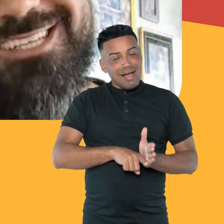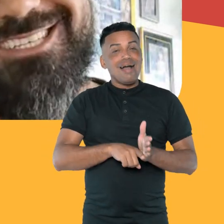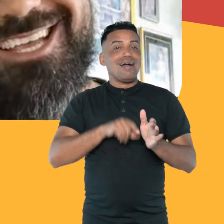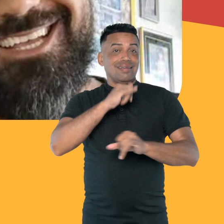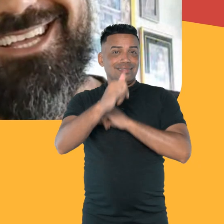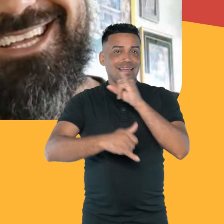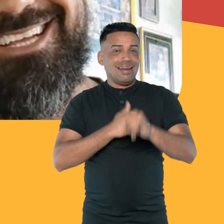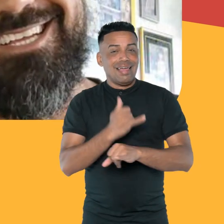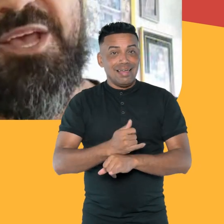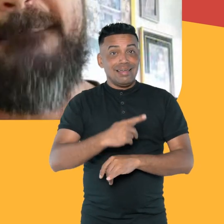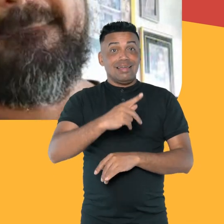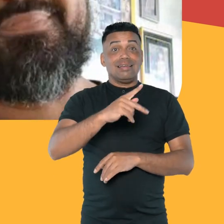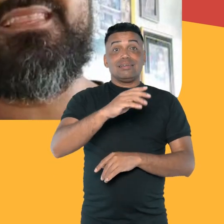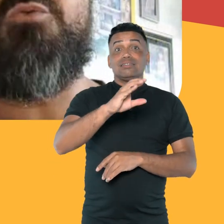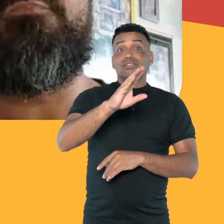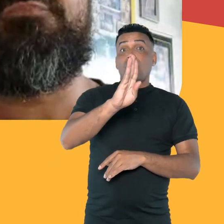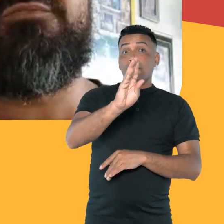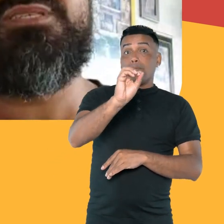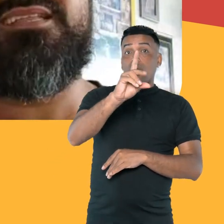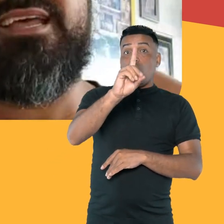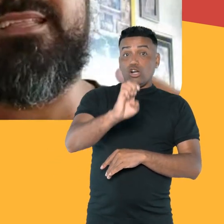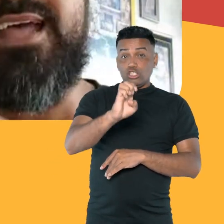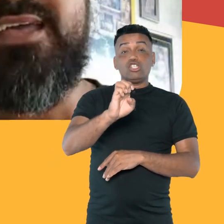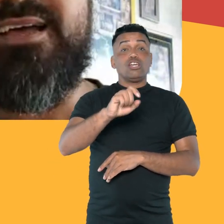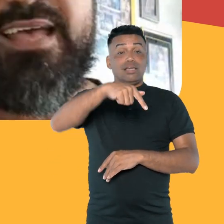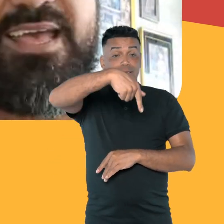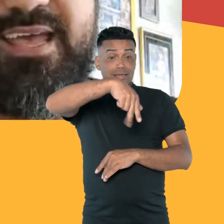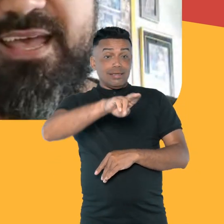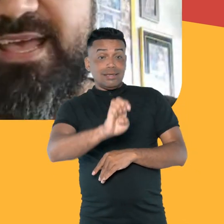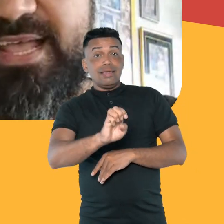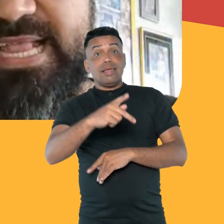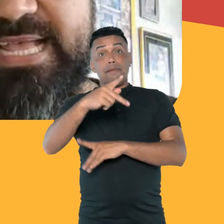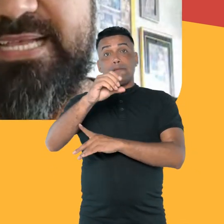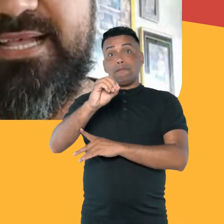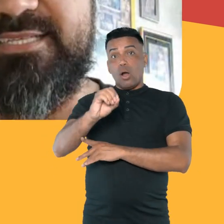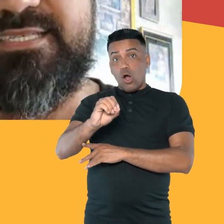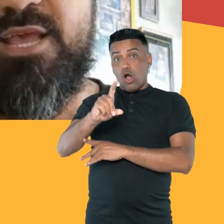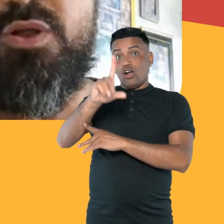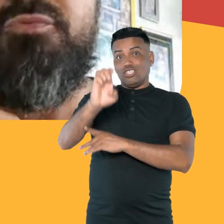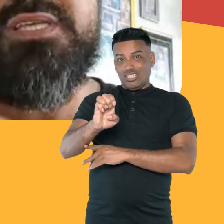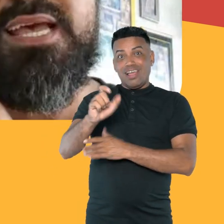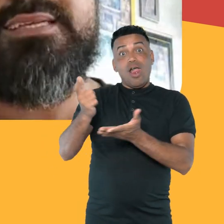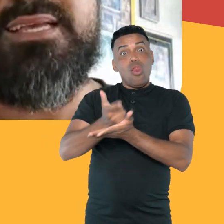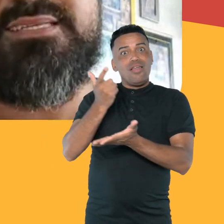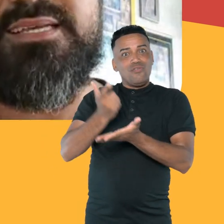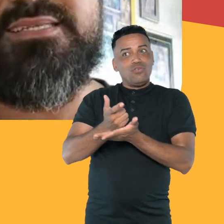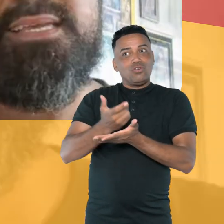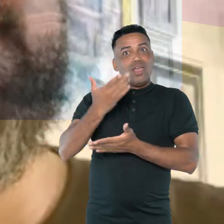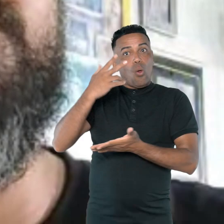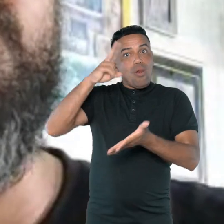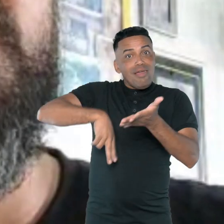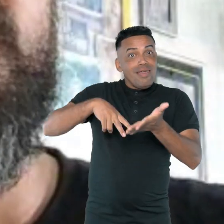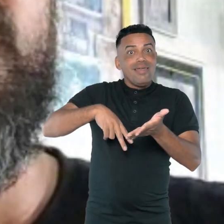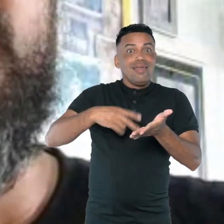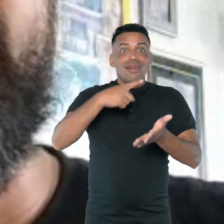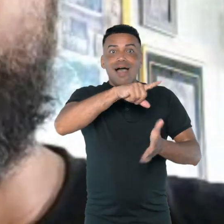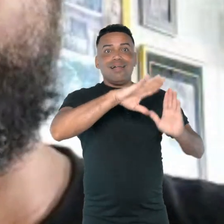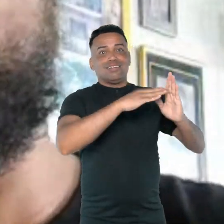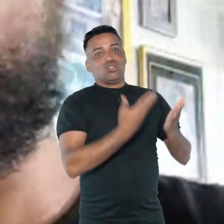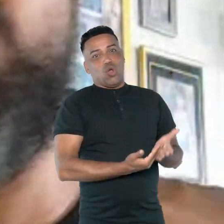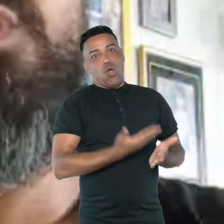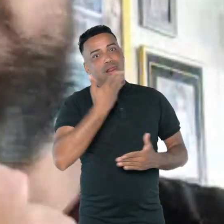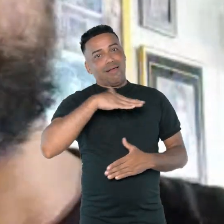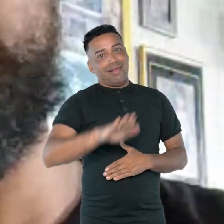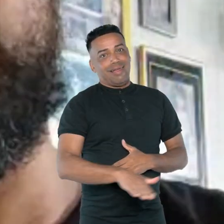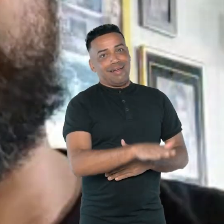Pode que Pode. Então, para você ter ideia, se eu não fizer esse exercício,